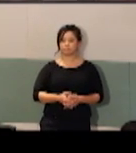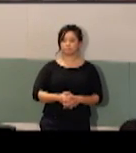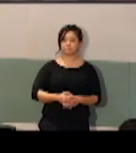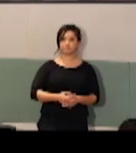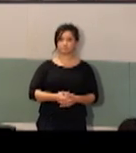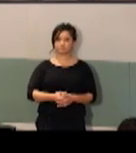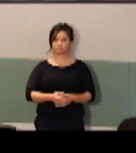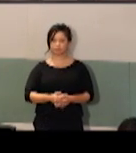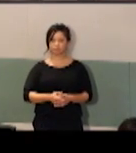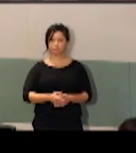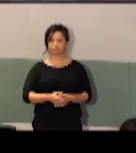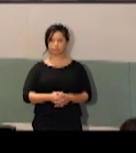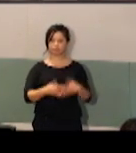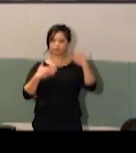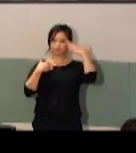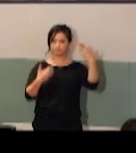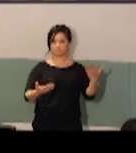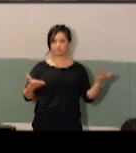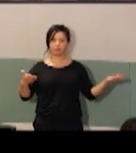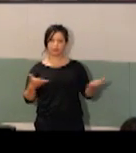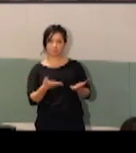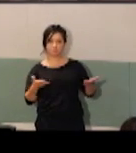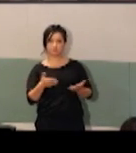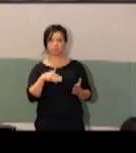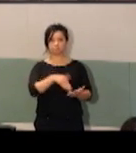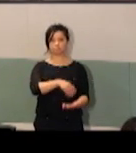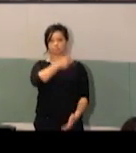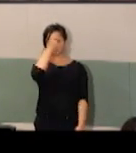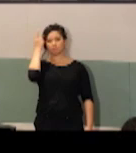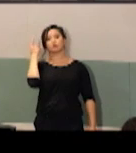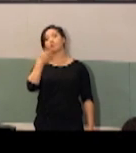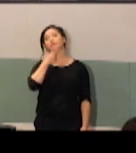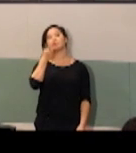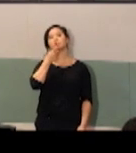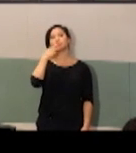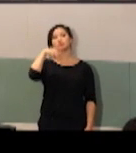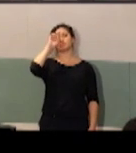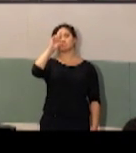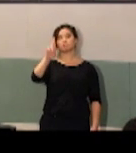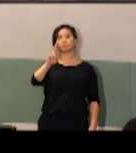o próximo candidato, o último nesse quesito, é o